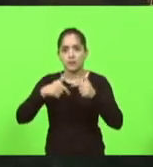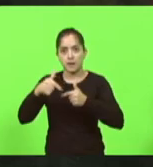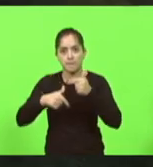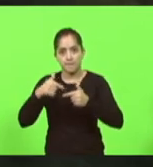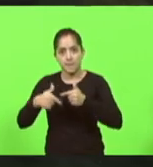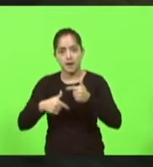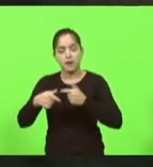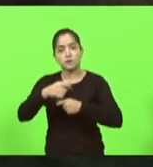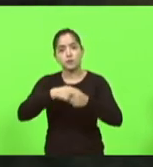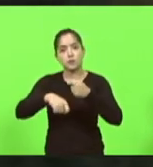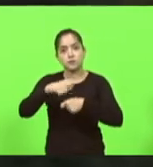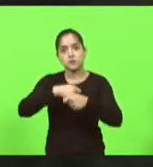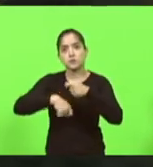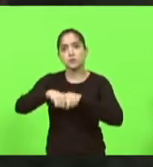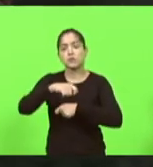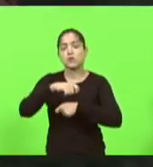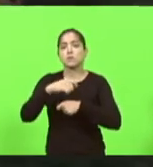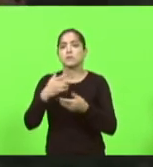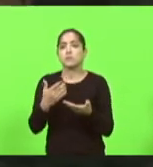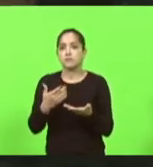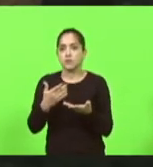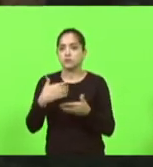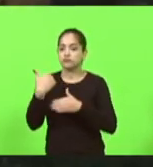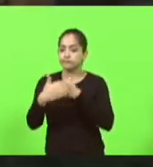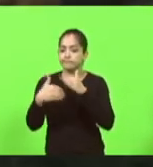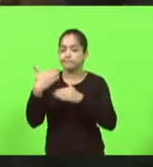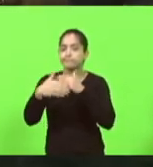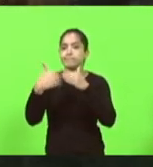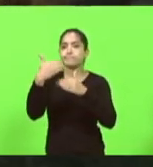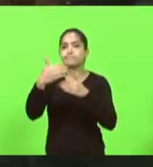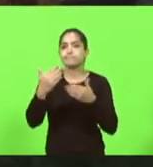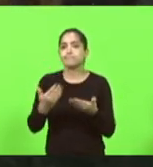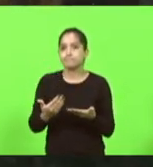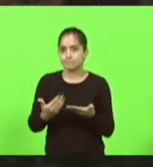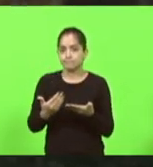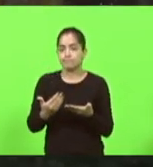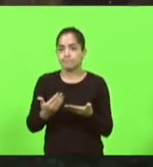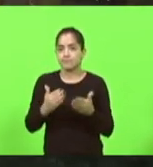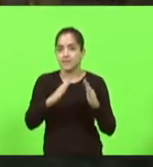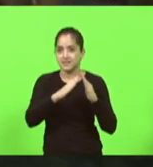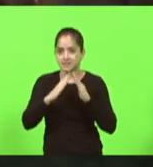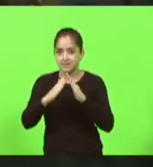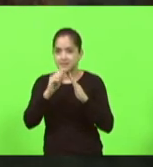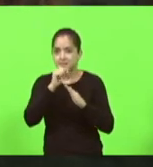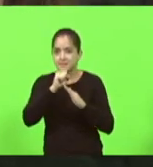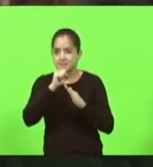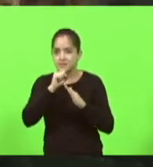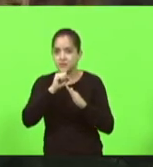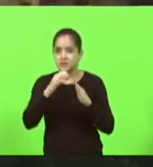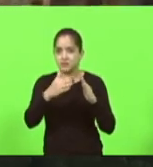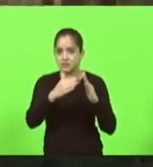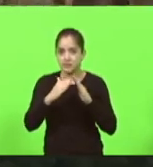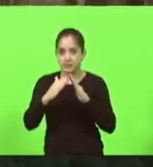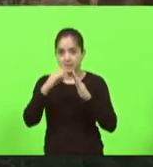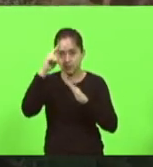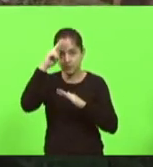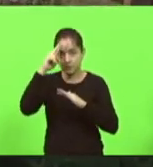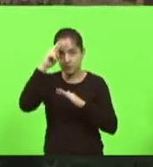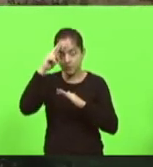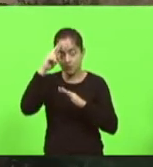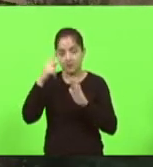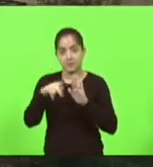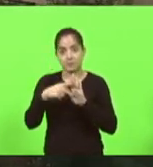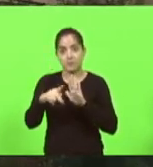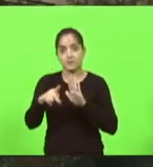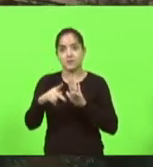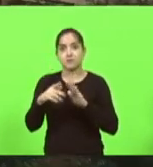econômico da Amurel, e vem se desenvolvendo muito, ali está as casinhas antigas, ó, é a parte histórica da cidade, e a ideia é ter um deck